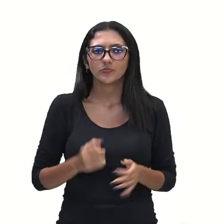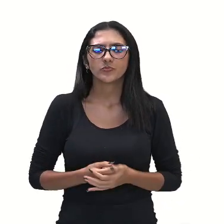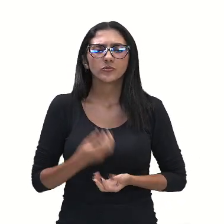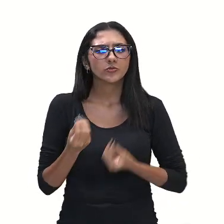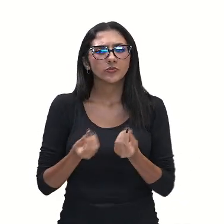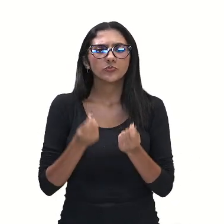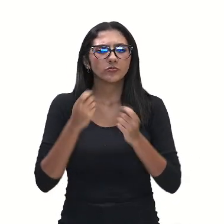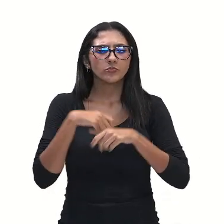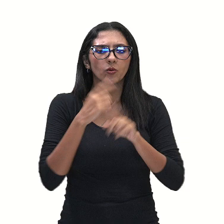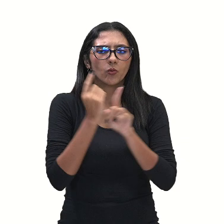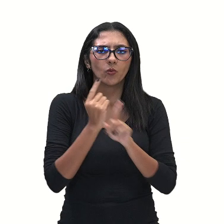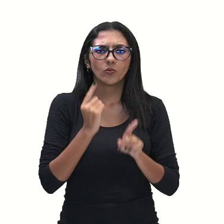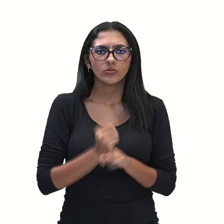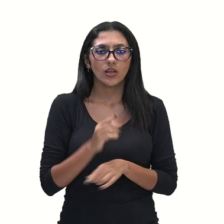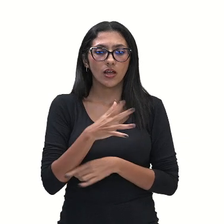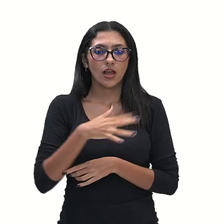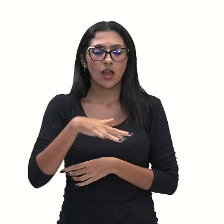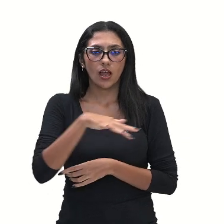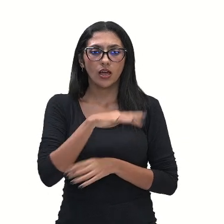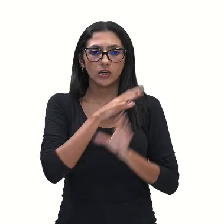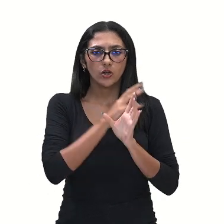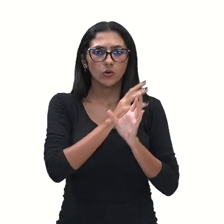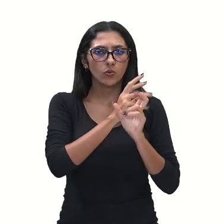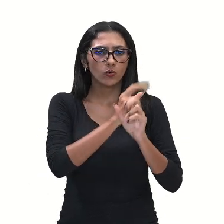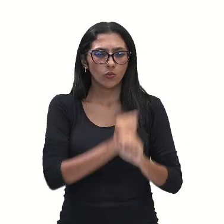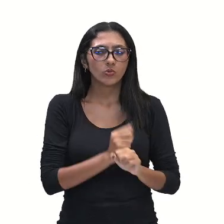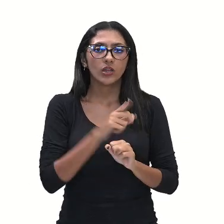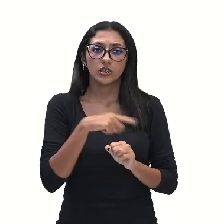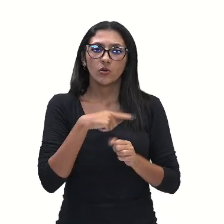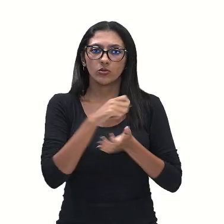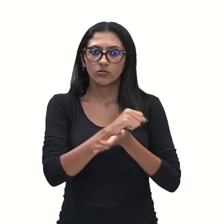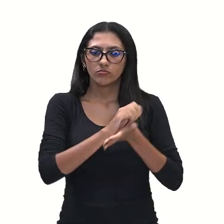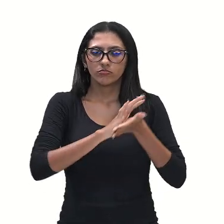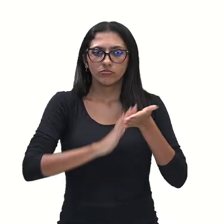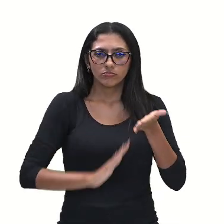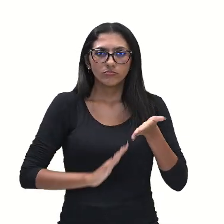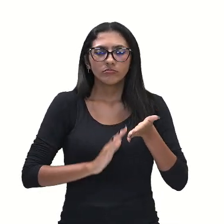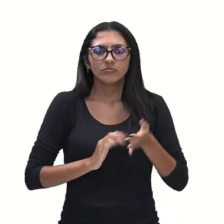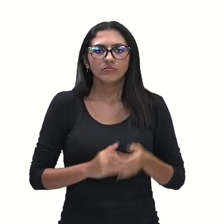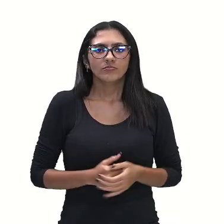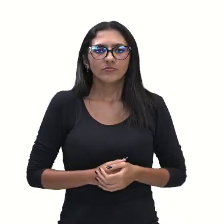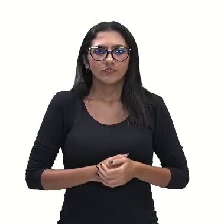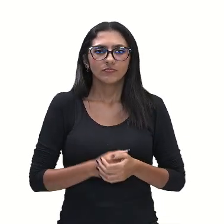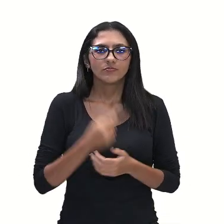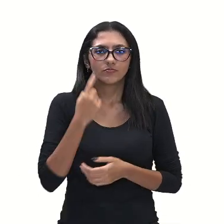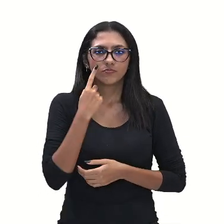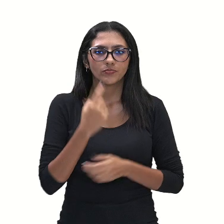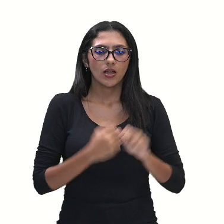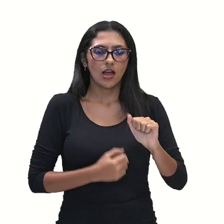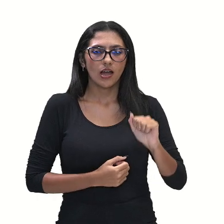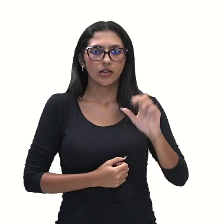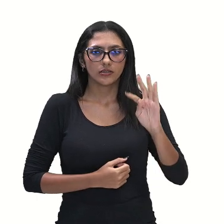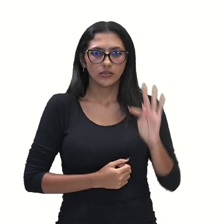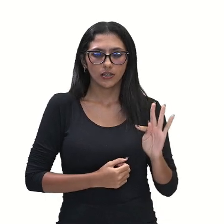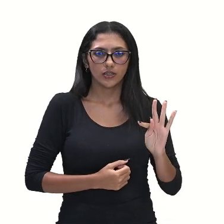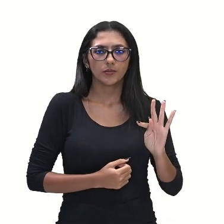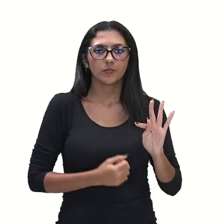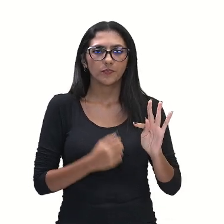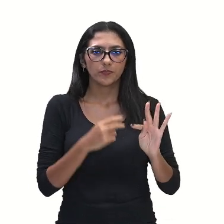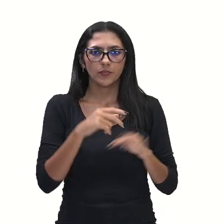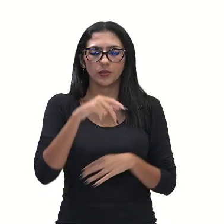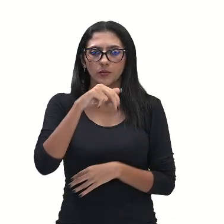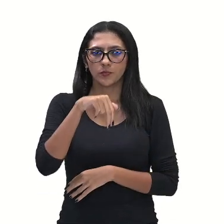encontrar a área total, que é o que a questão está pedindo, eu tenho π vezes r,